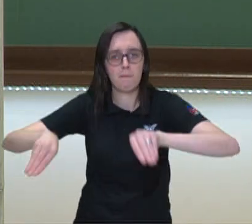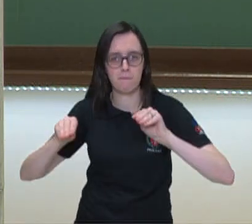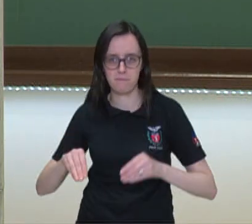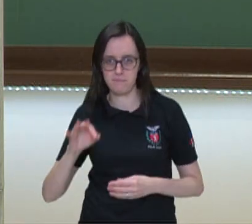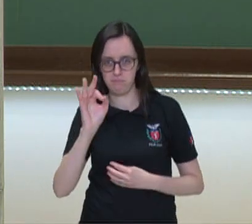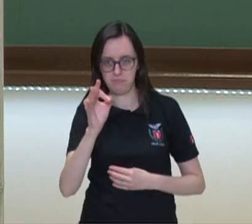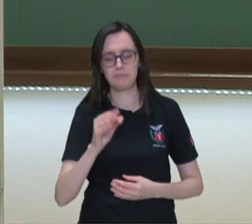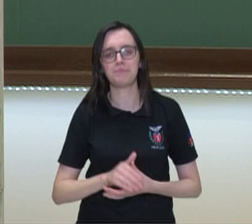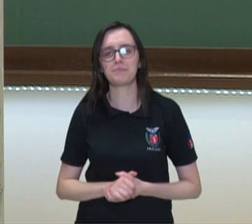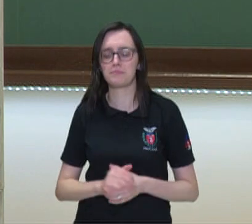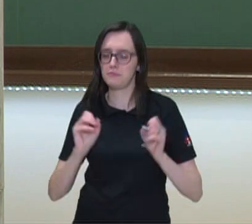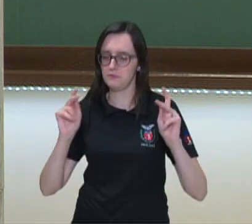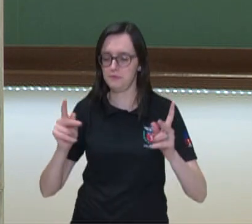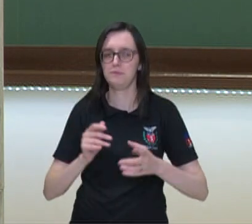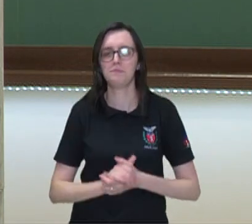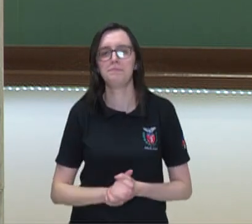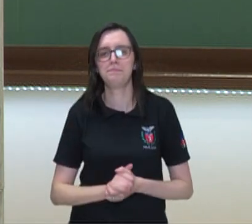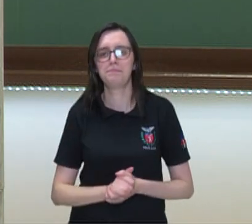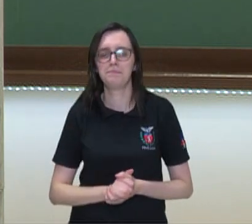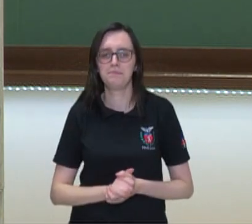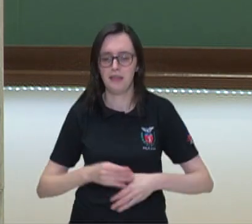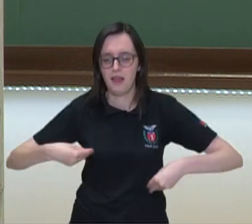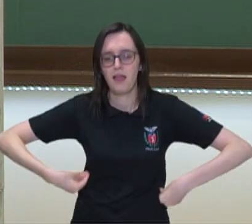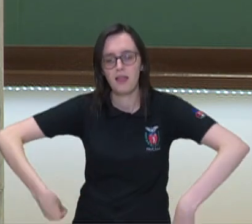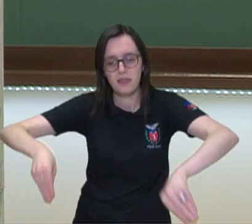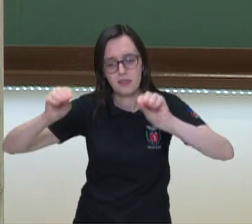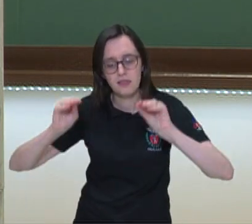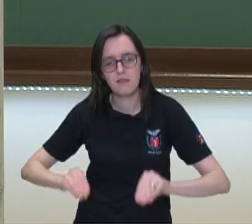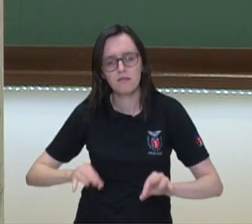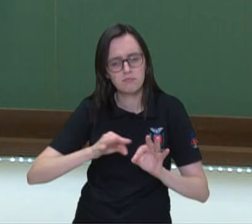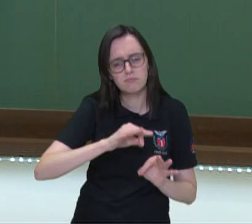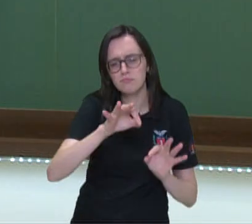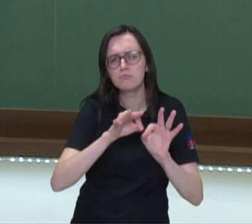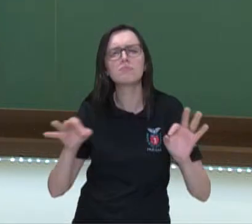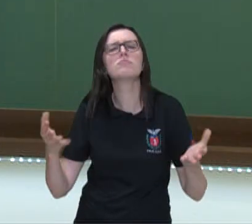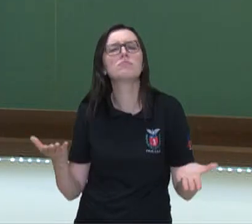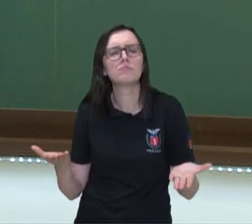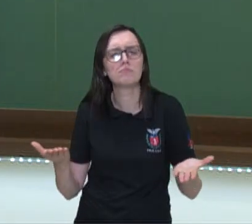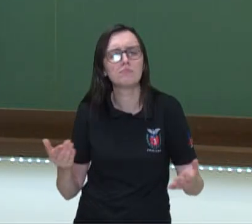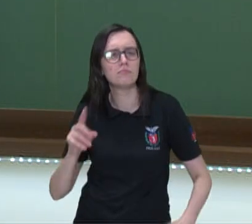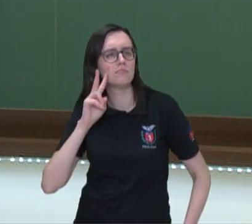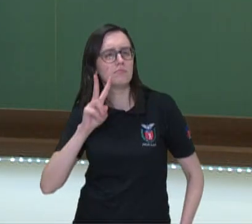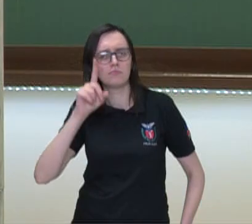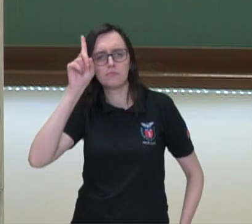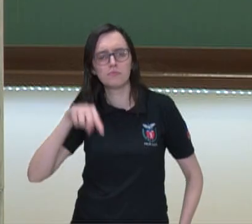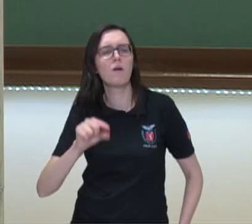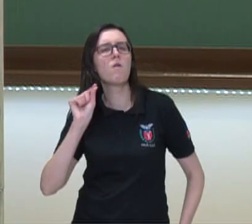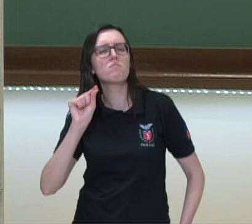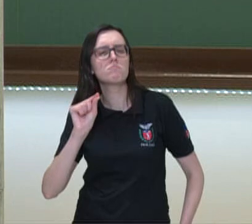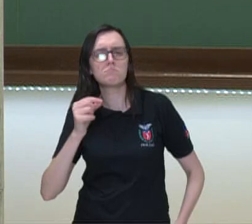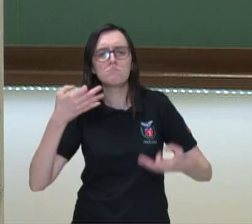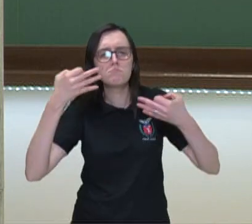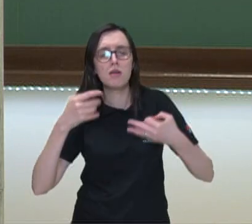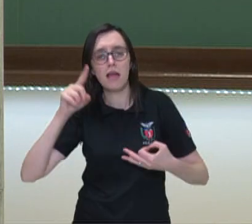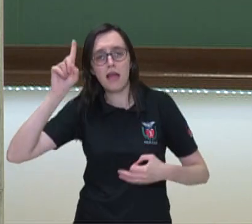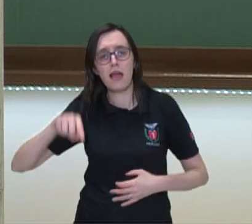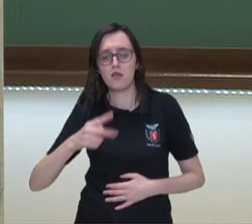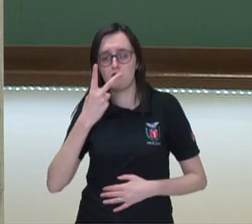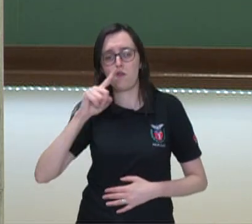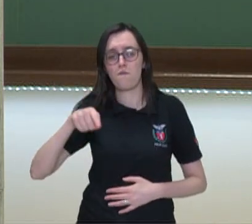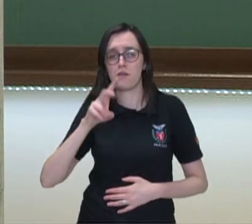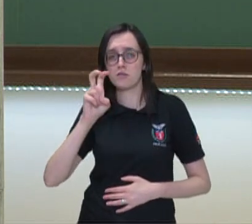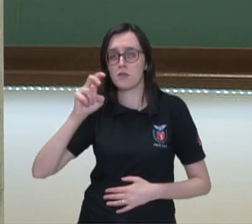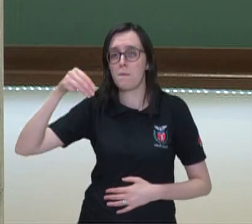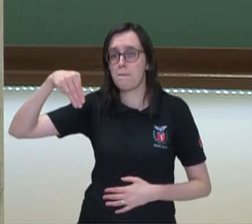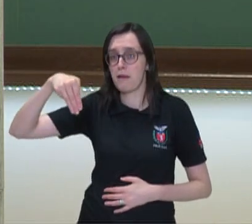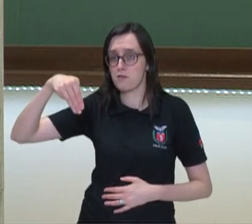tapete, ok? O tapete, ele mede 5 meios de 1 metro, ou seja, ele mede 2,5